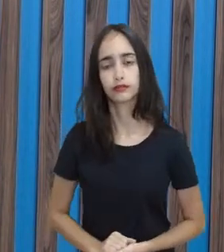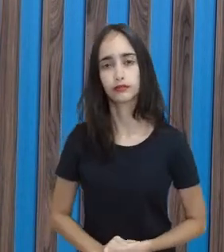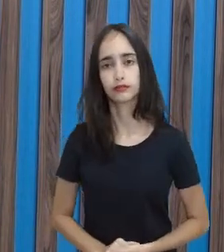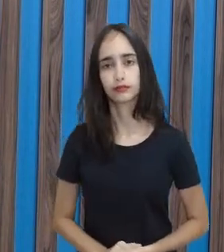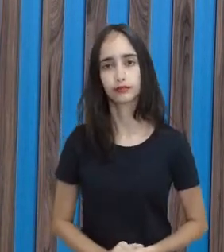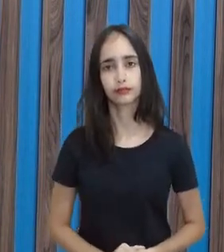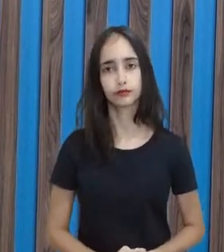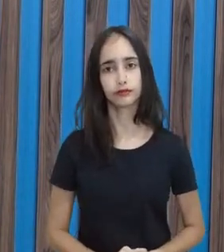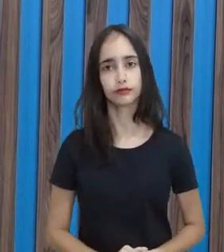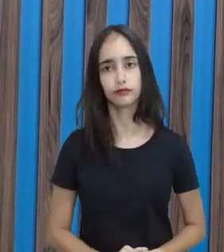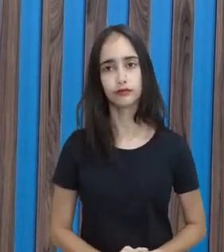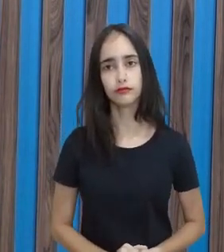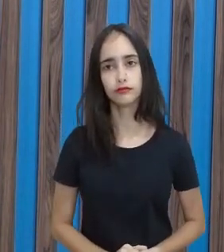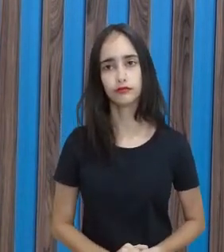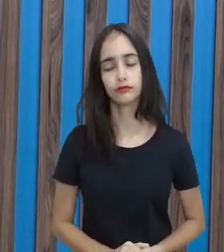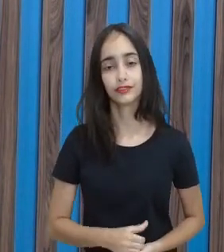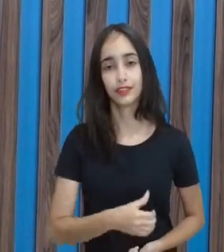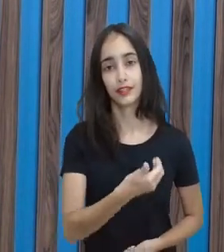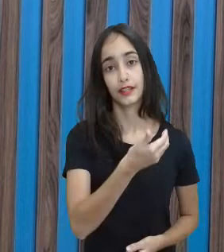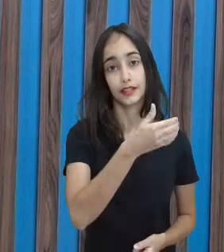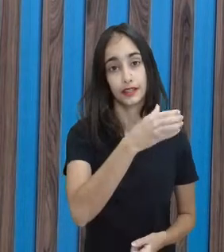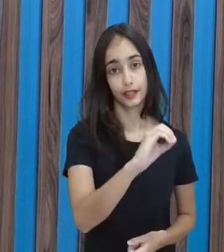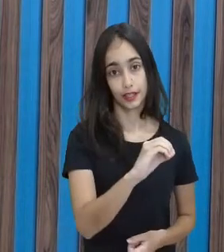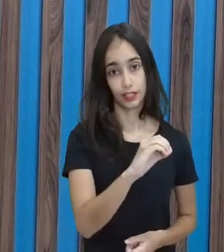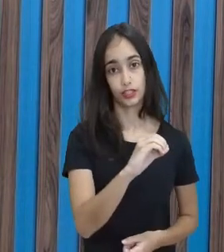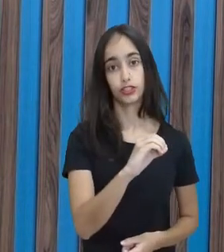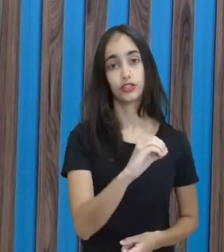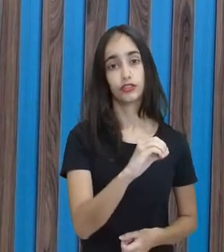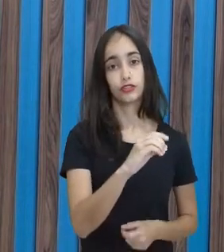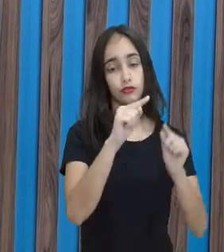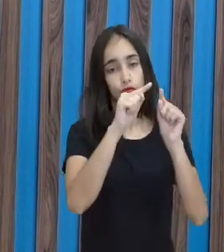Pronto. O 10